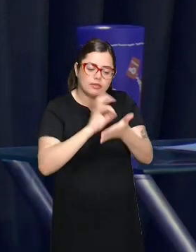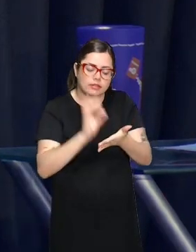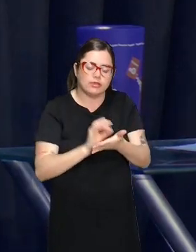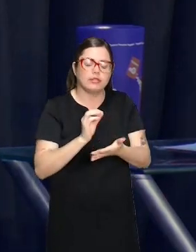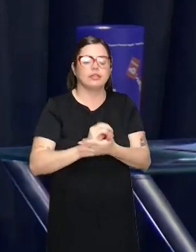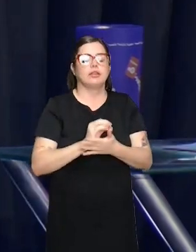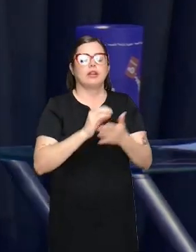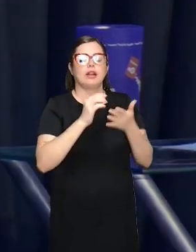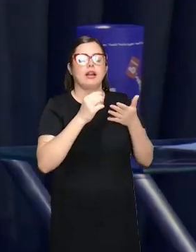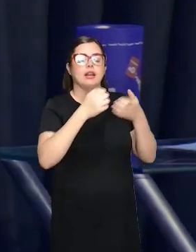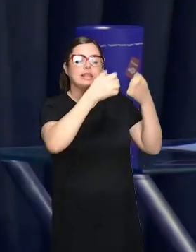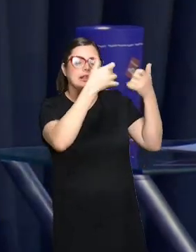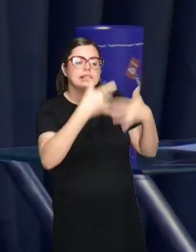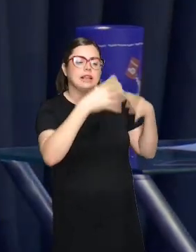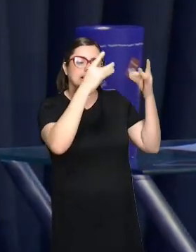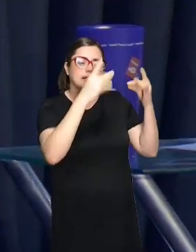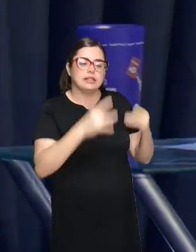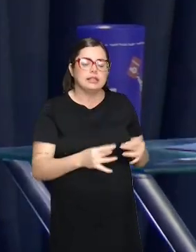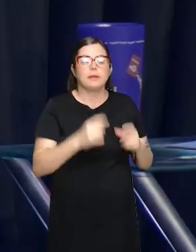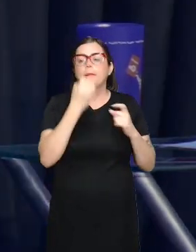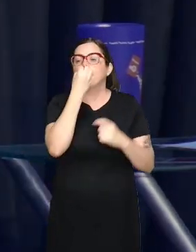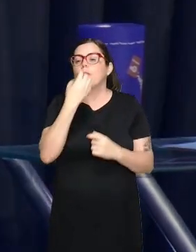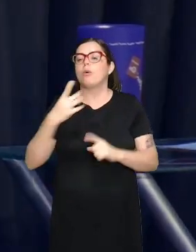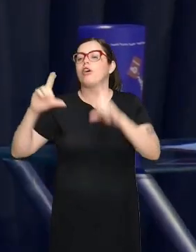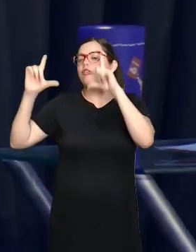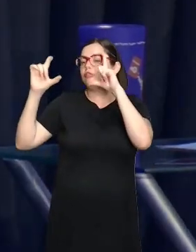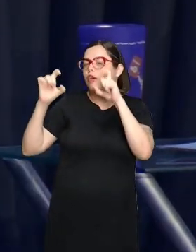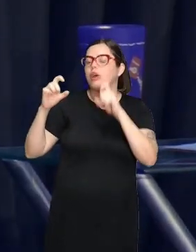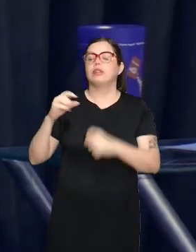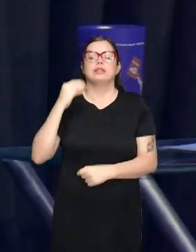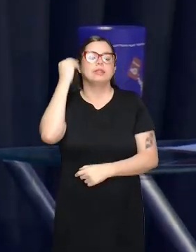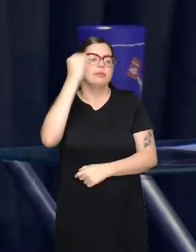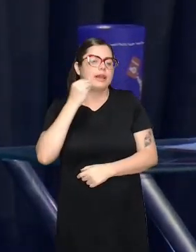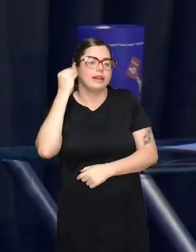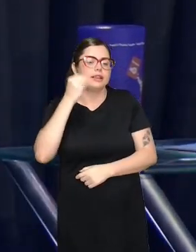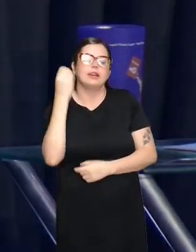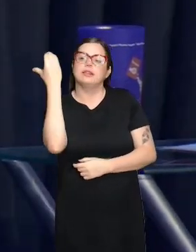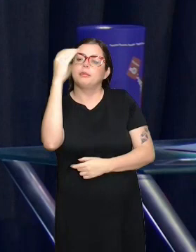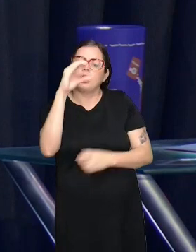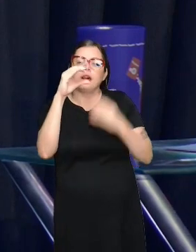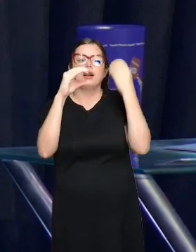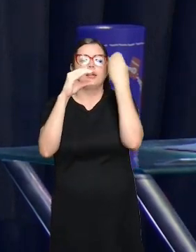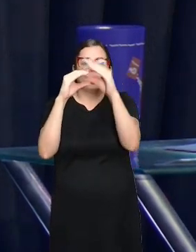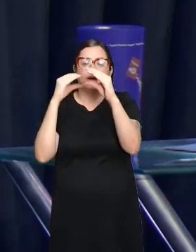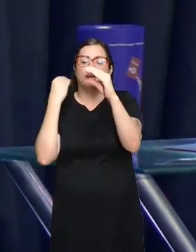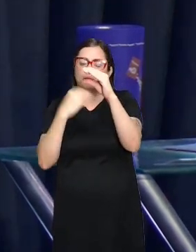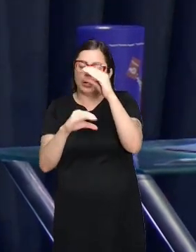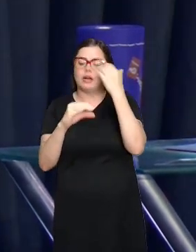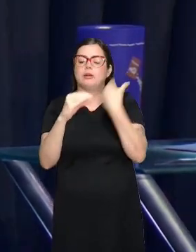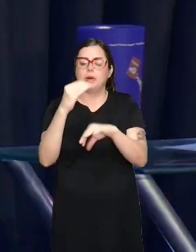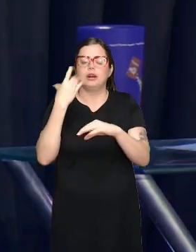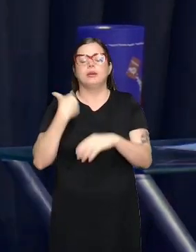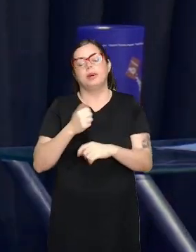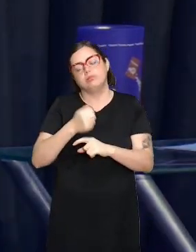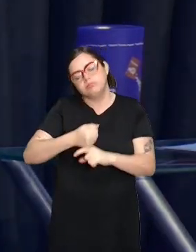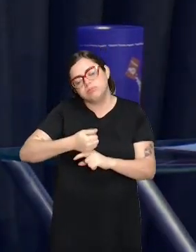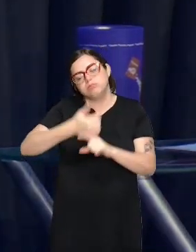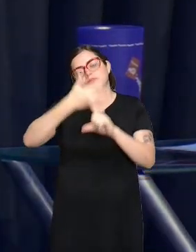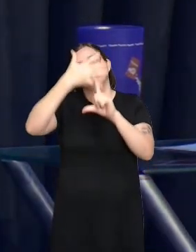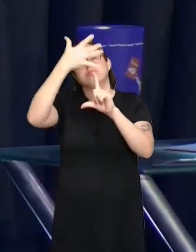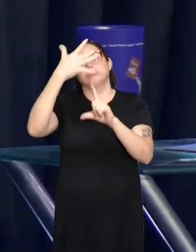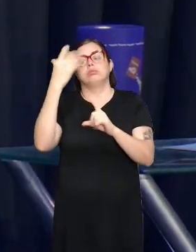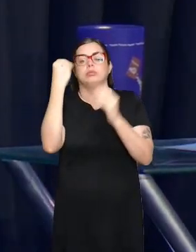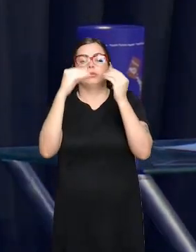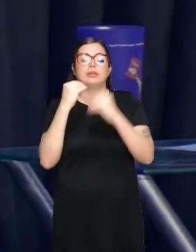foto, coloca as suas experiências. É fundamental as pessoas com 50+ abordarem as suas habilidades e